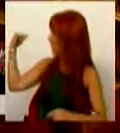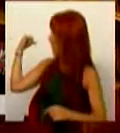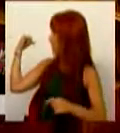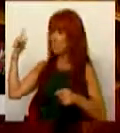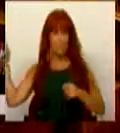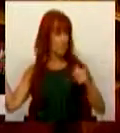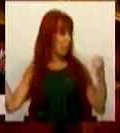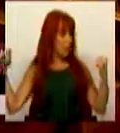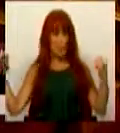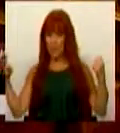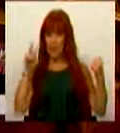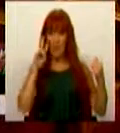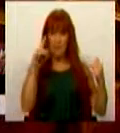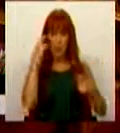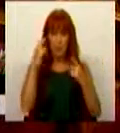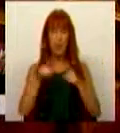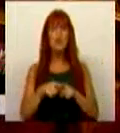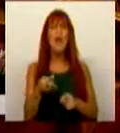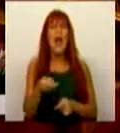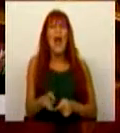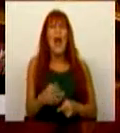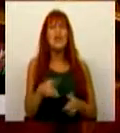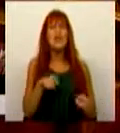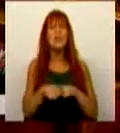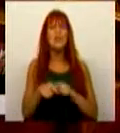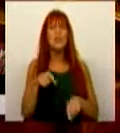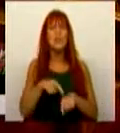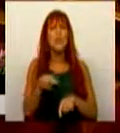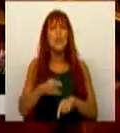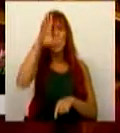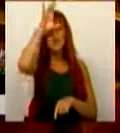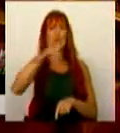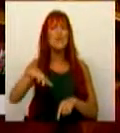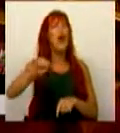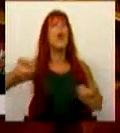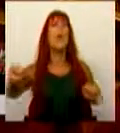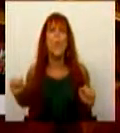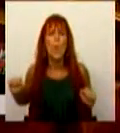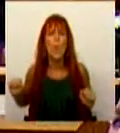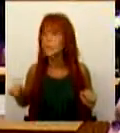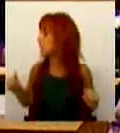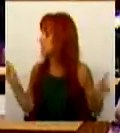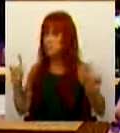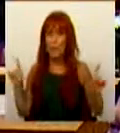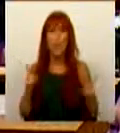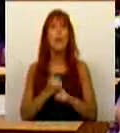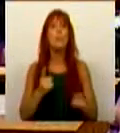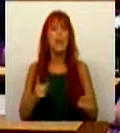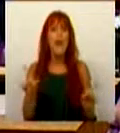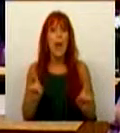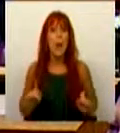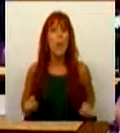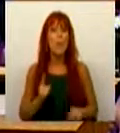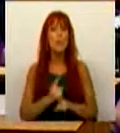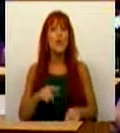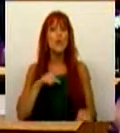lado, à frente, e procurar os seus antigos deputados da anterior legislatura. Onde é que eles estão? Não estão. E sabe porquê que não estão?